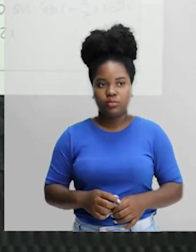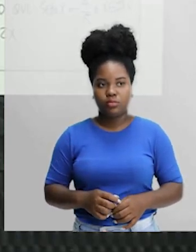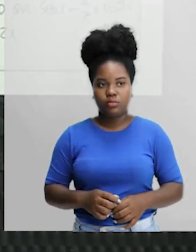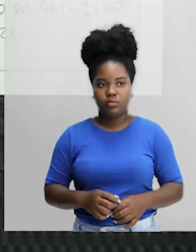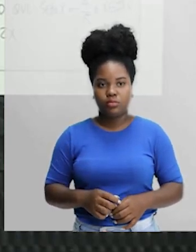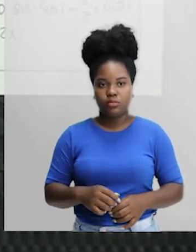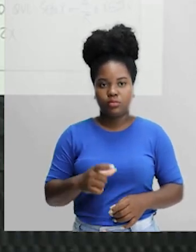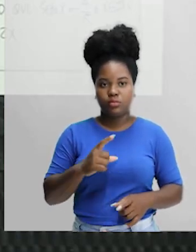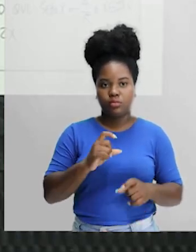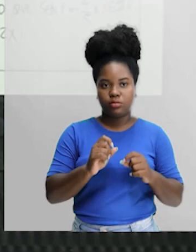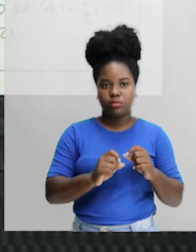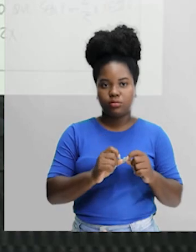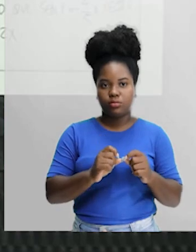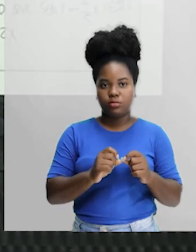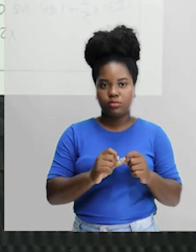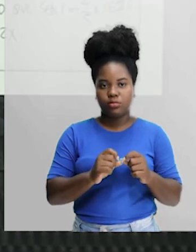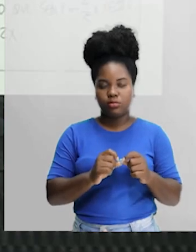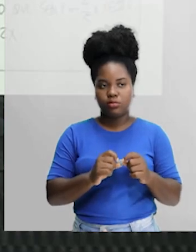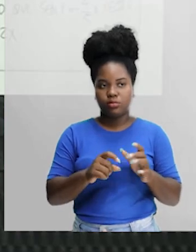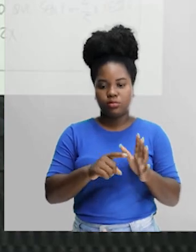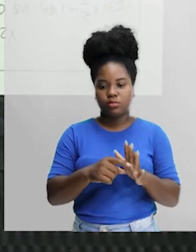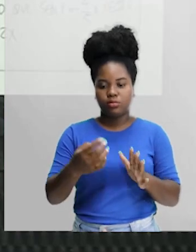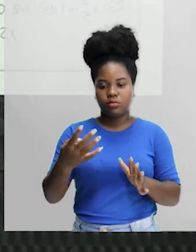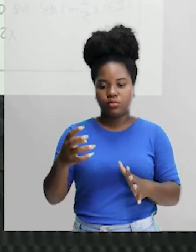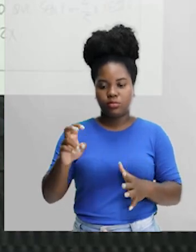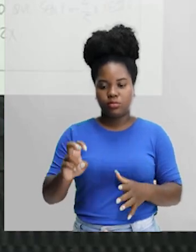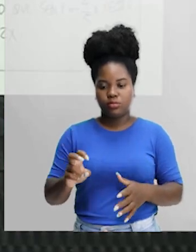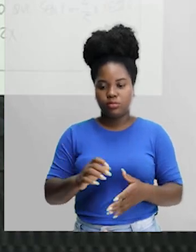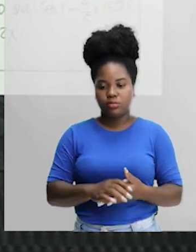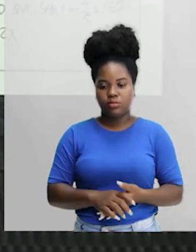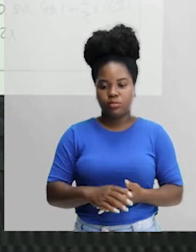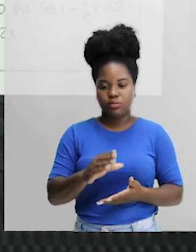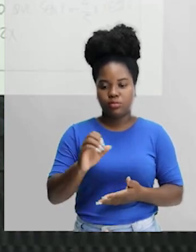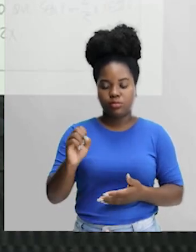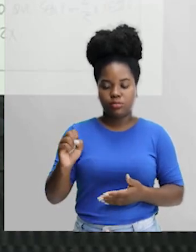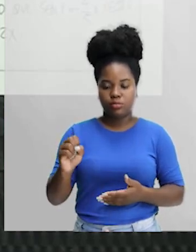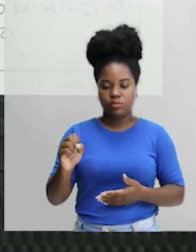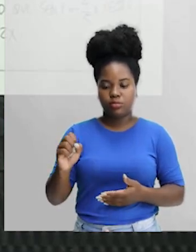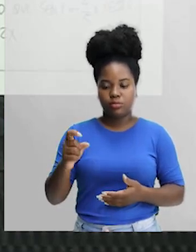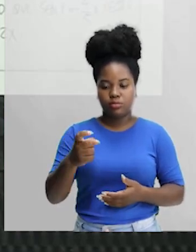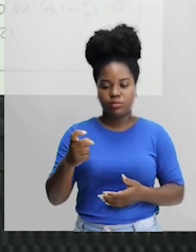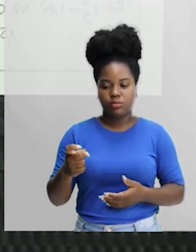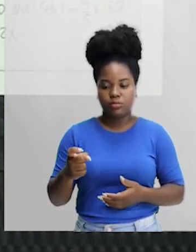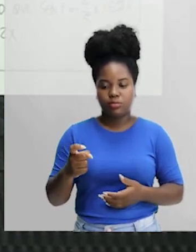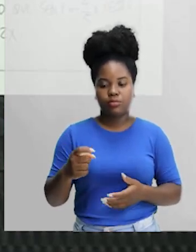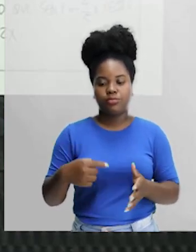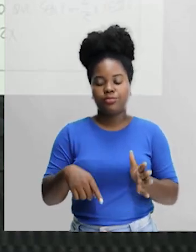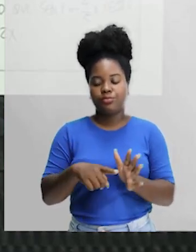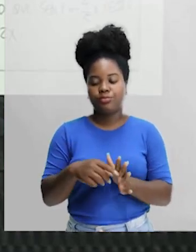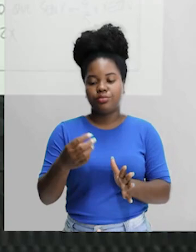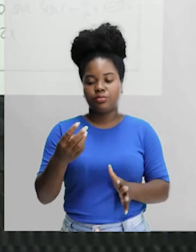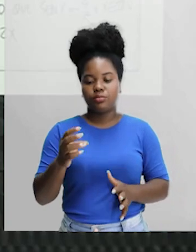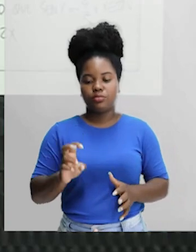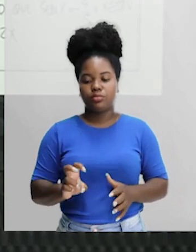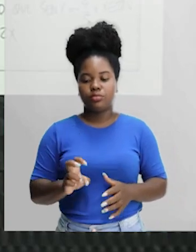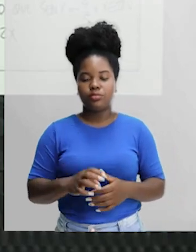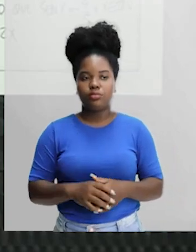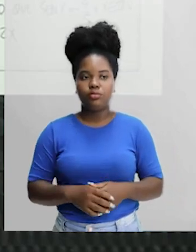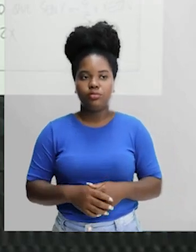Você tem menos 4 sobre 5. Você tem que o cosseno de x é menos 3 sobre